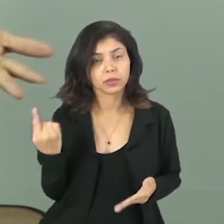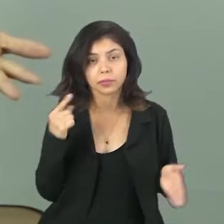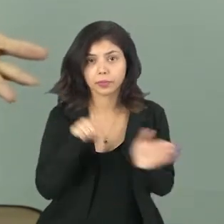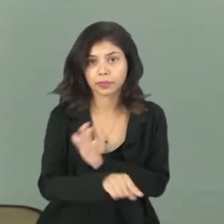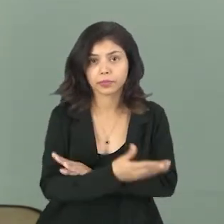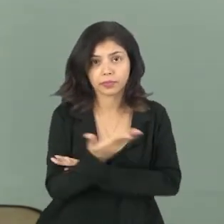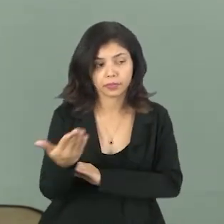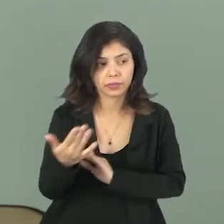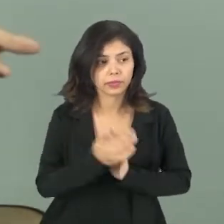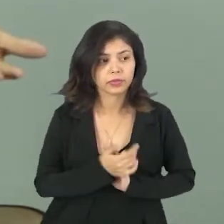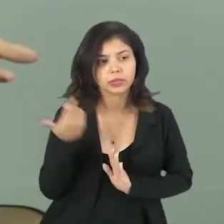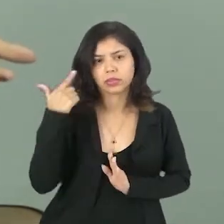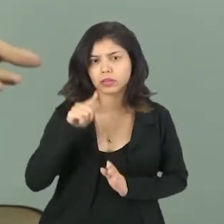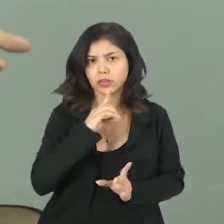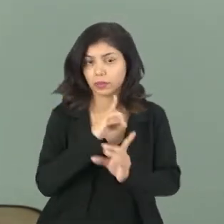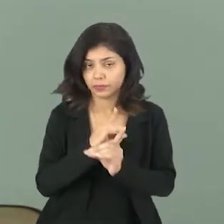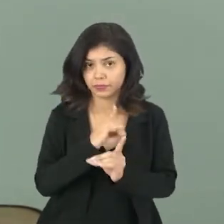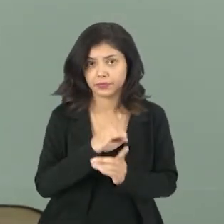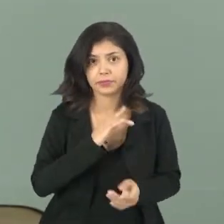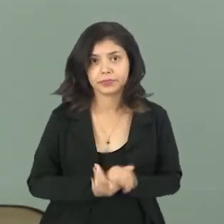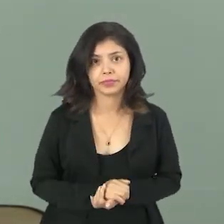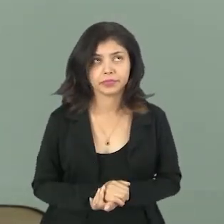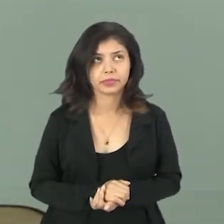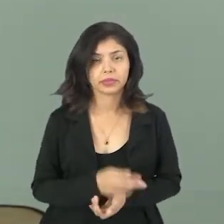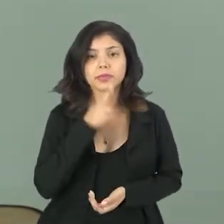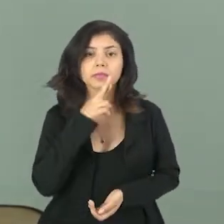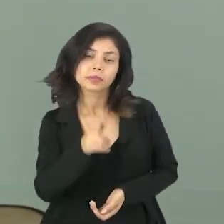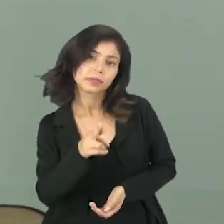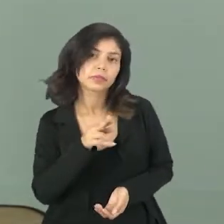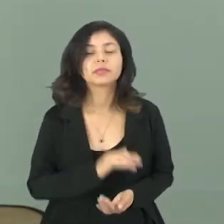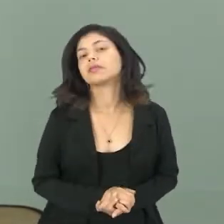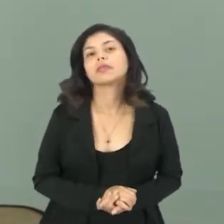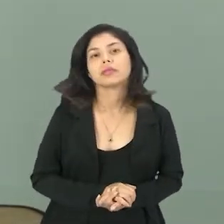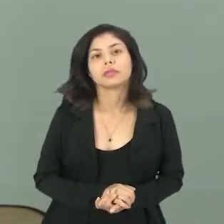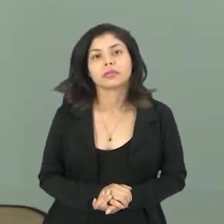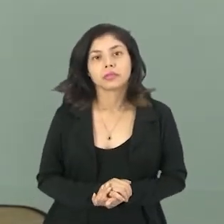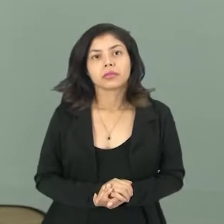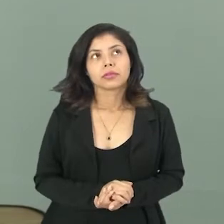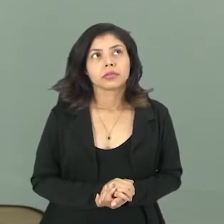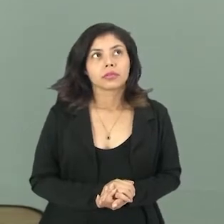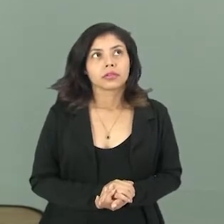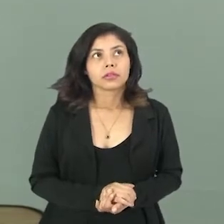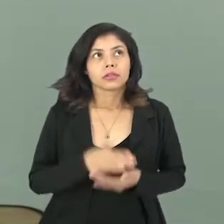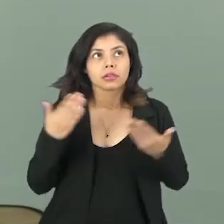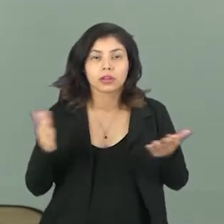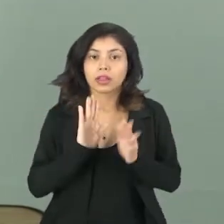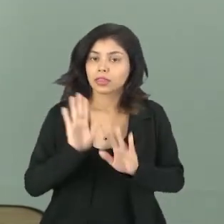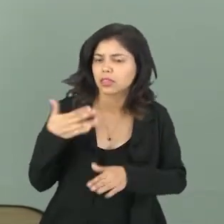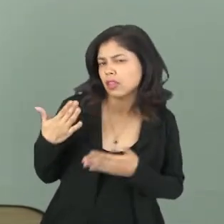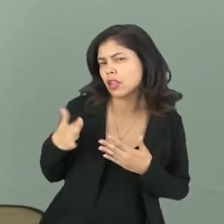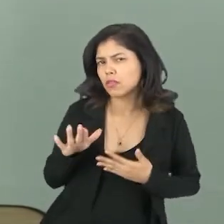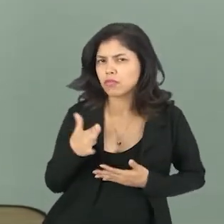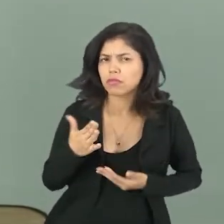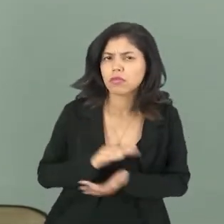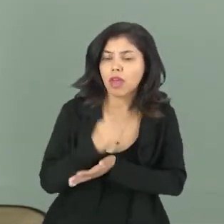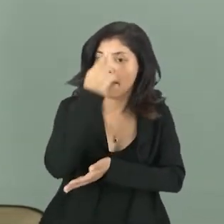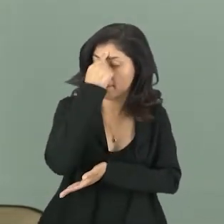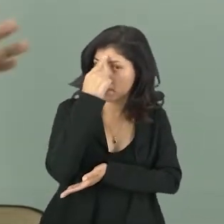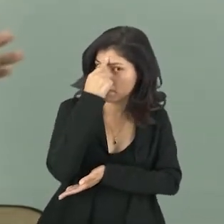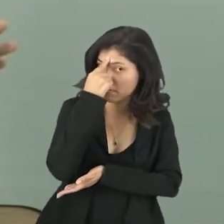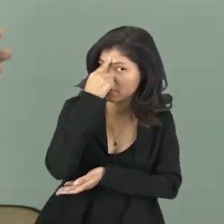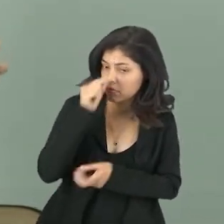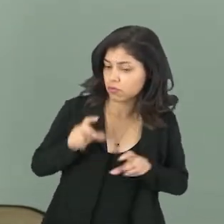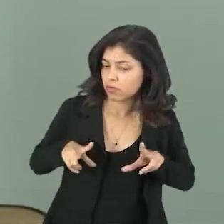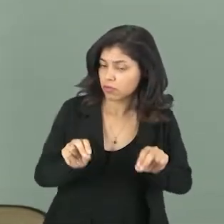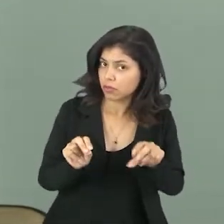estou fazendo uma perguntinha para vocês você consegue identificar essa resposta ele foi e talvez na cabeça da